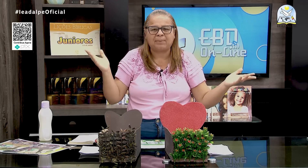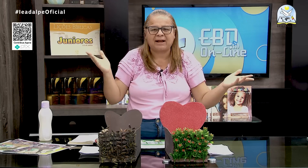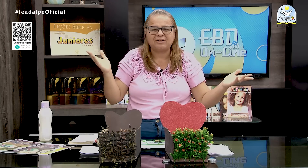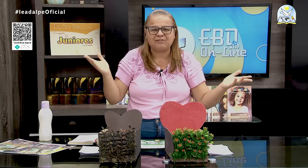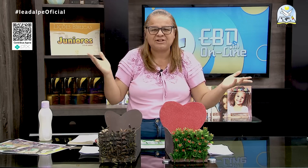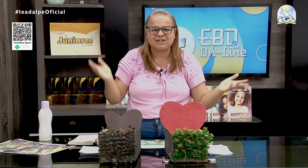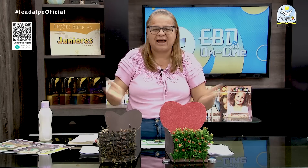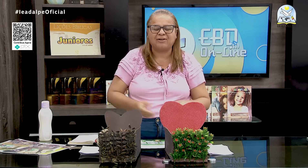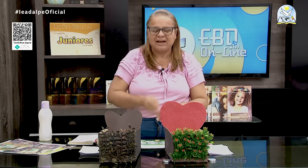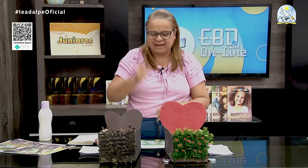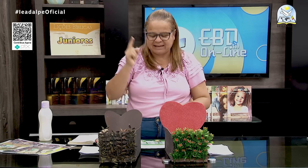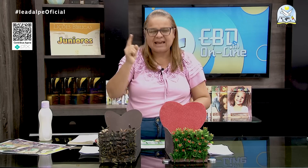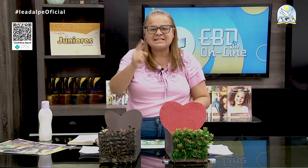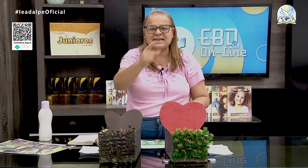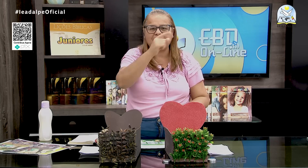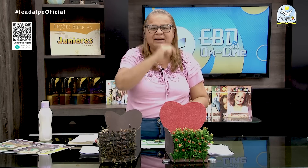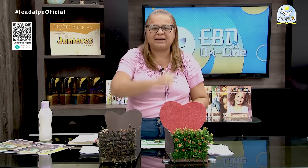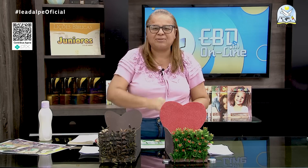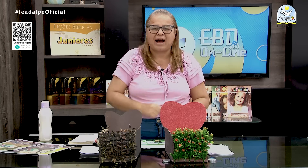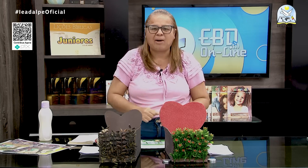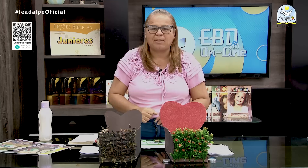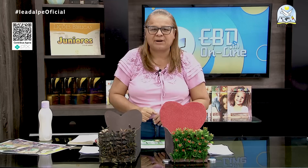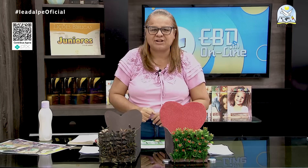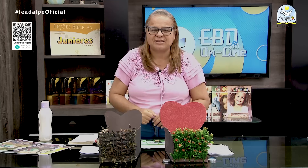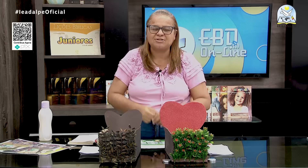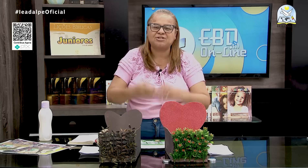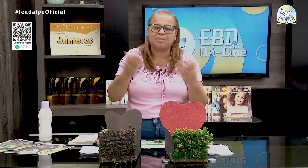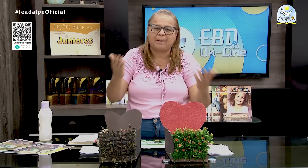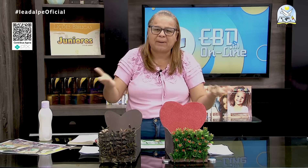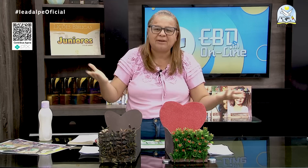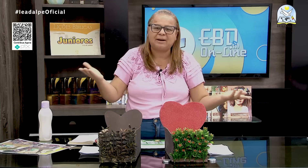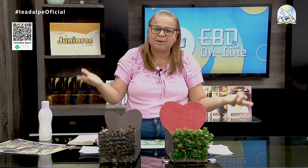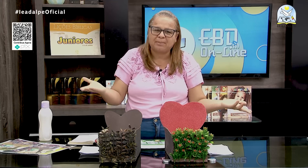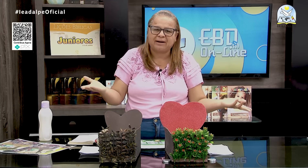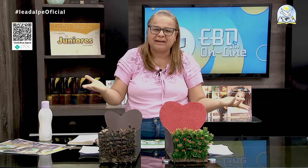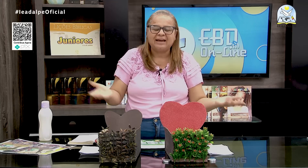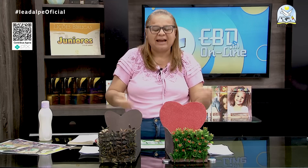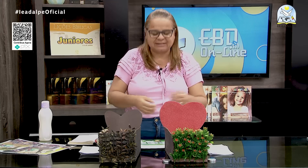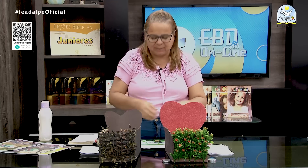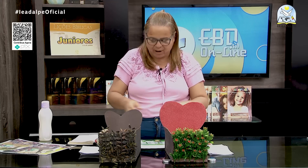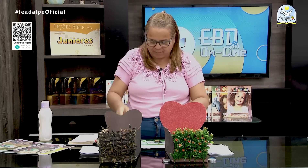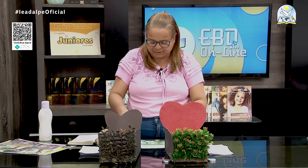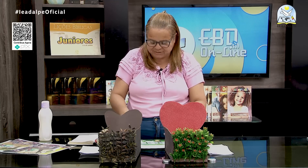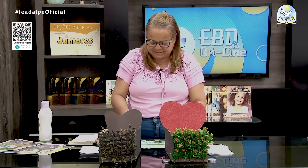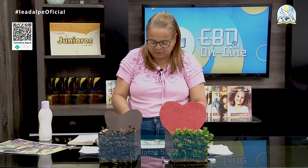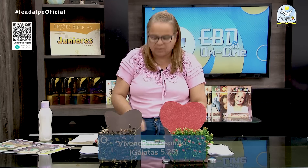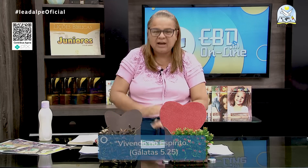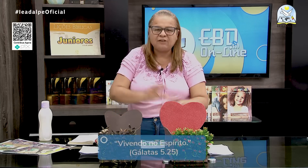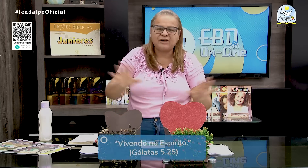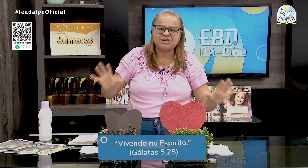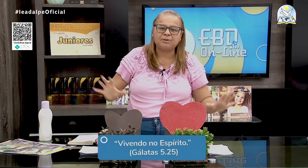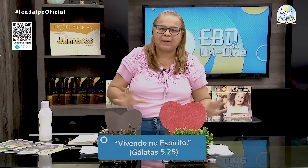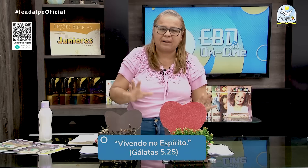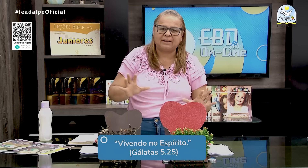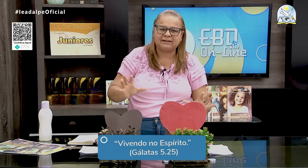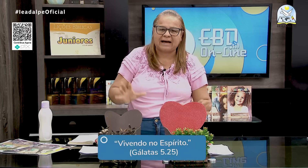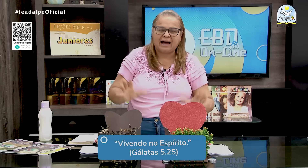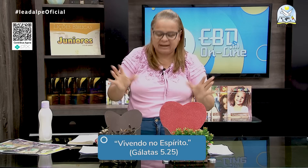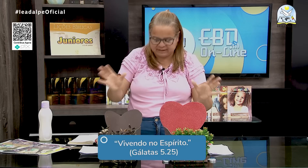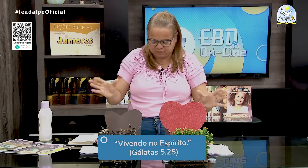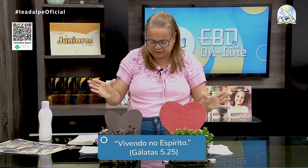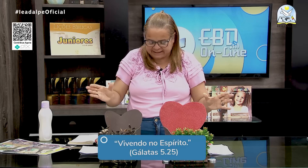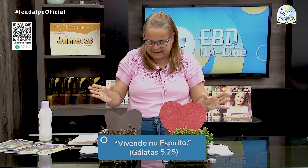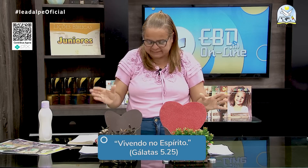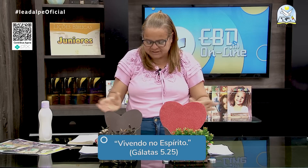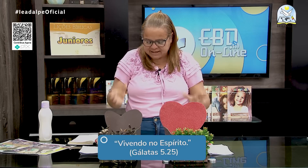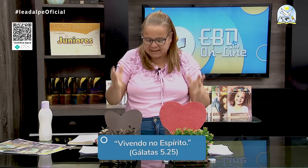o pequeno tá pregando o evangelho e quem sabe ganhando a alma para Jesus do papai e da mamãe então é obra do senhor e fechando para meditar